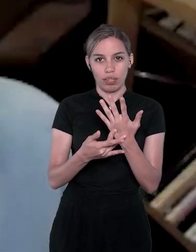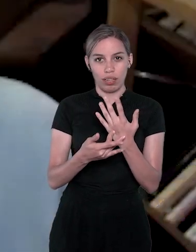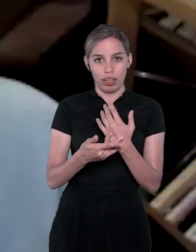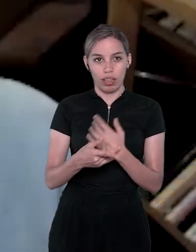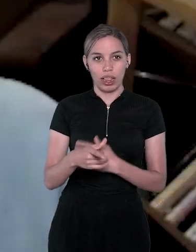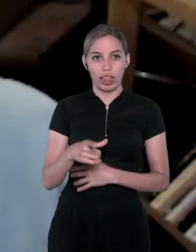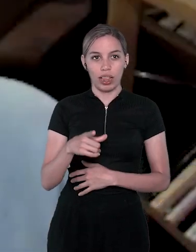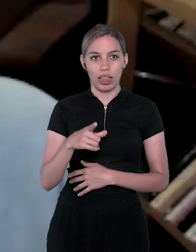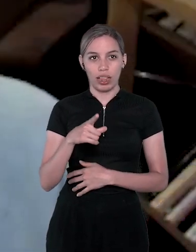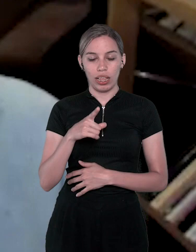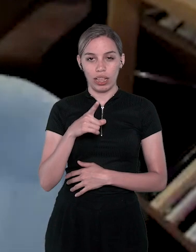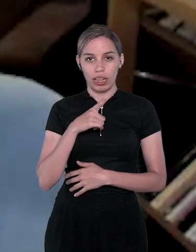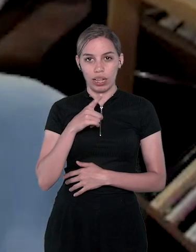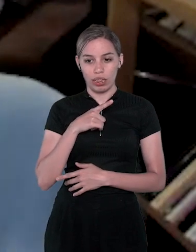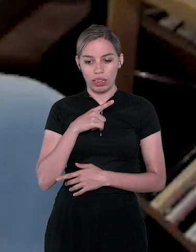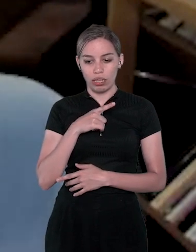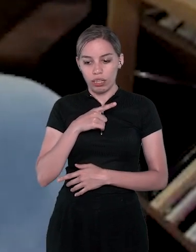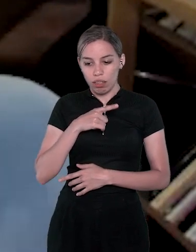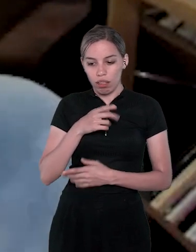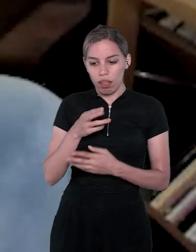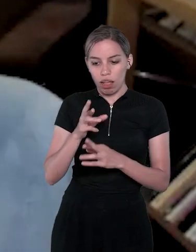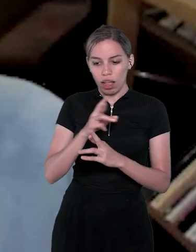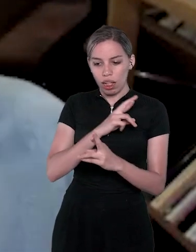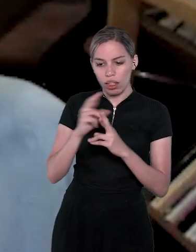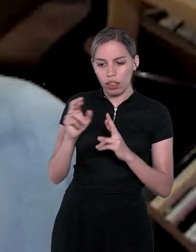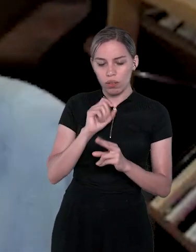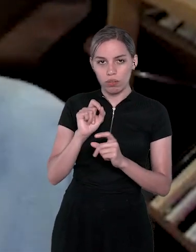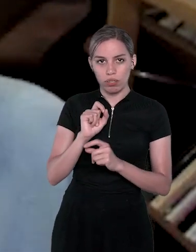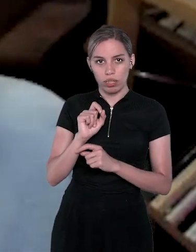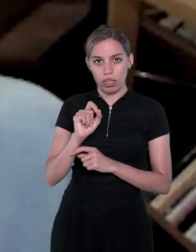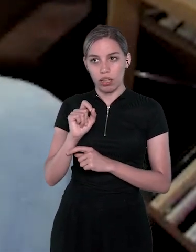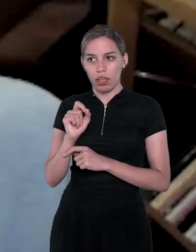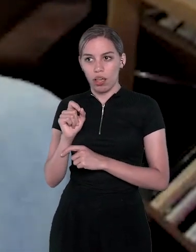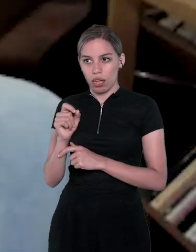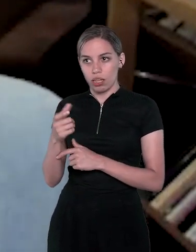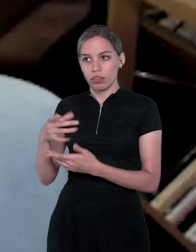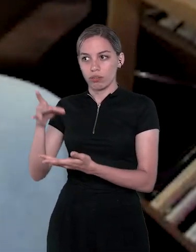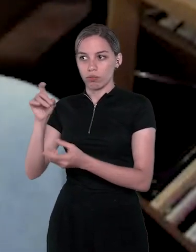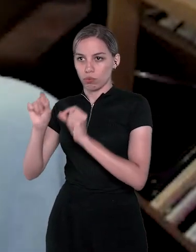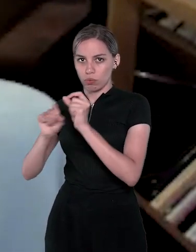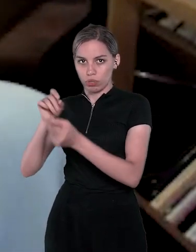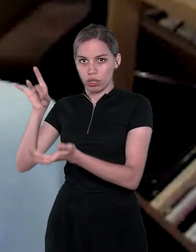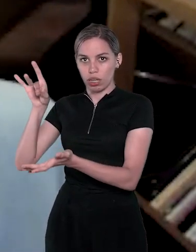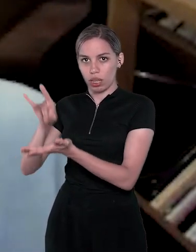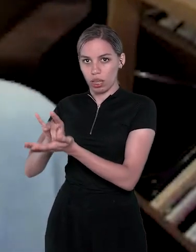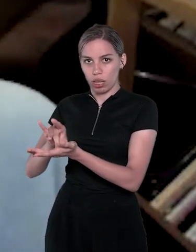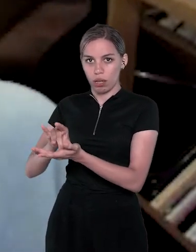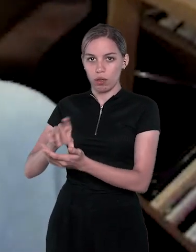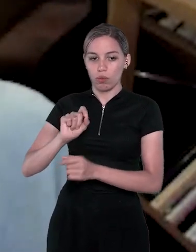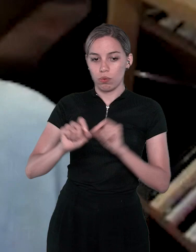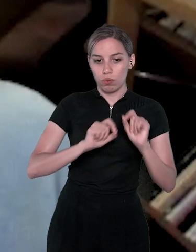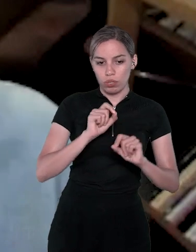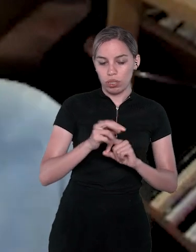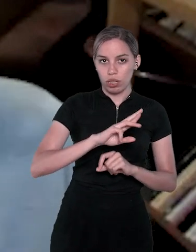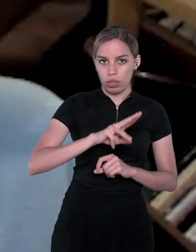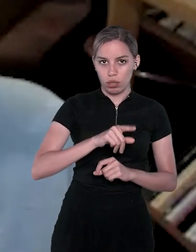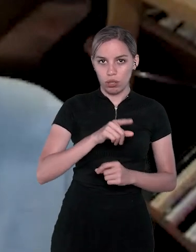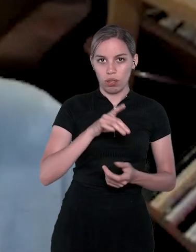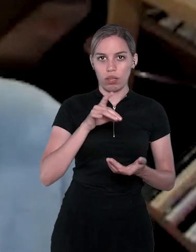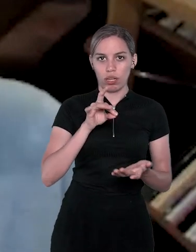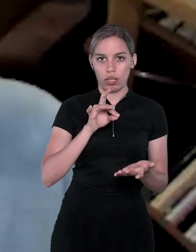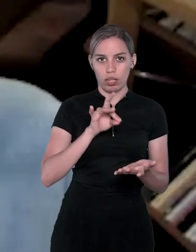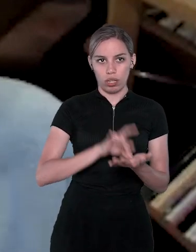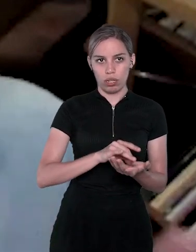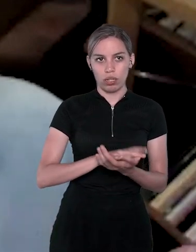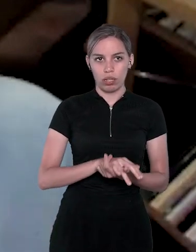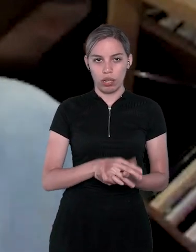certa interseção entre o que eu estou pensando hoje em não ficção com o que eu estou escrevendo como ficção, que é